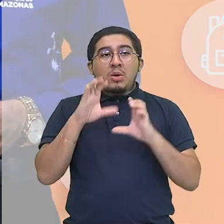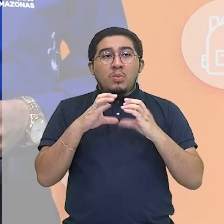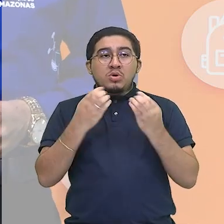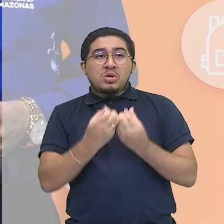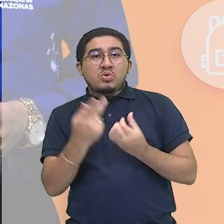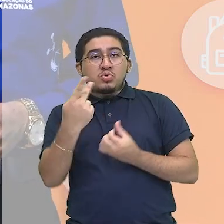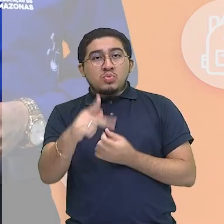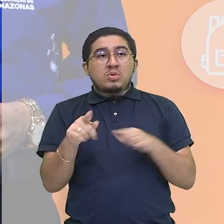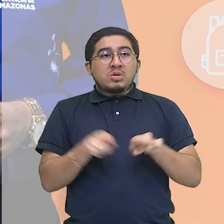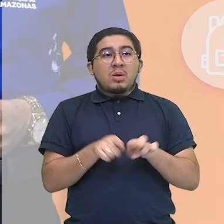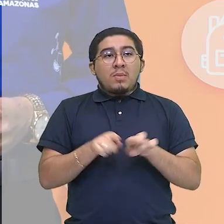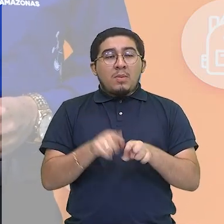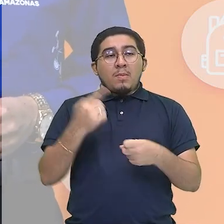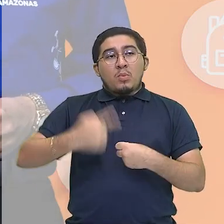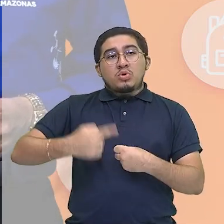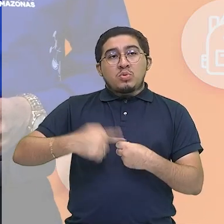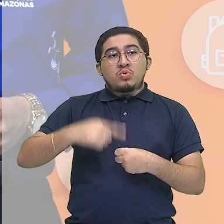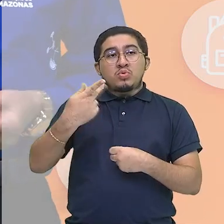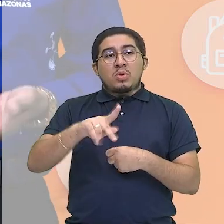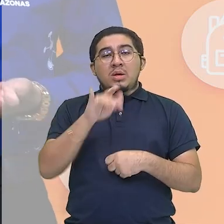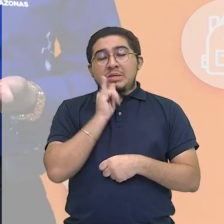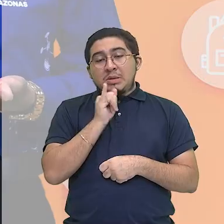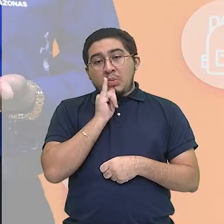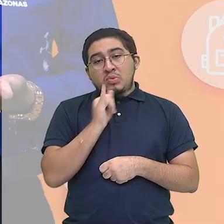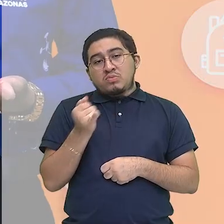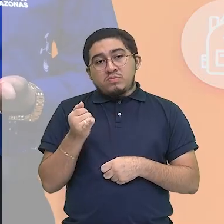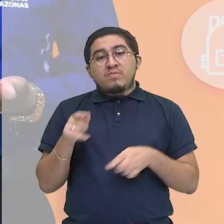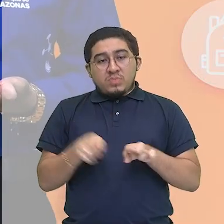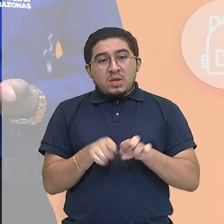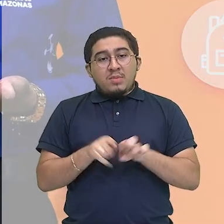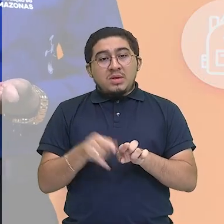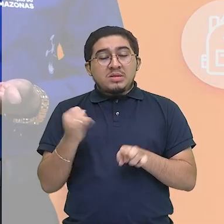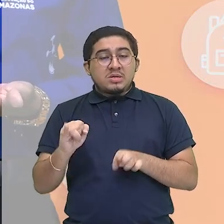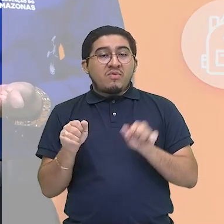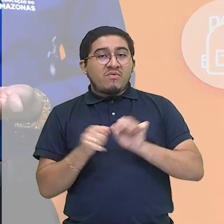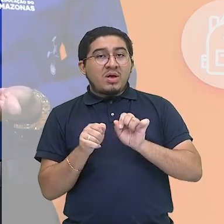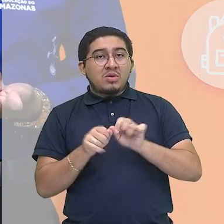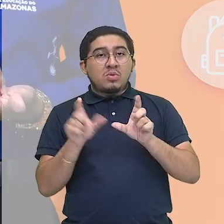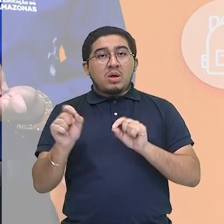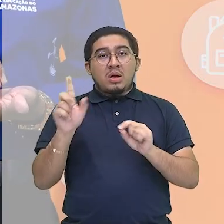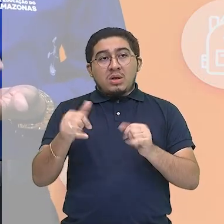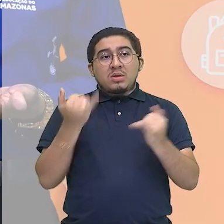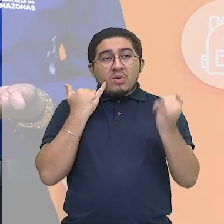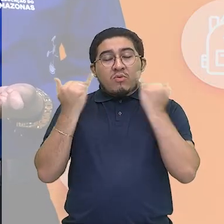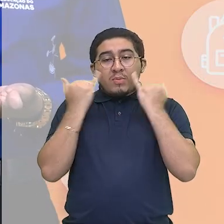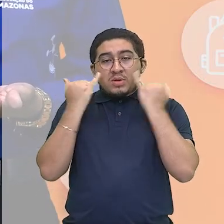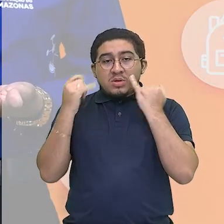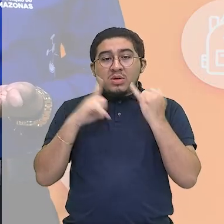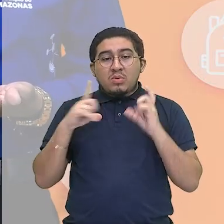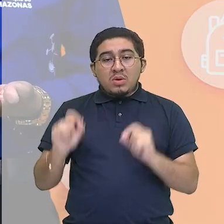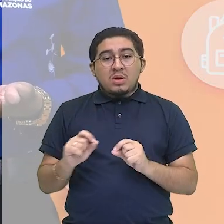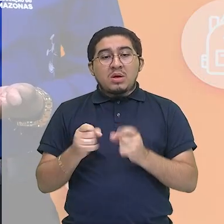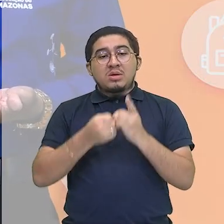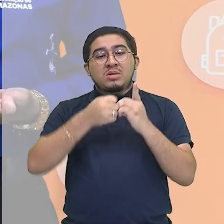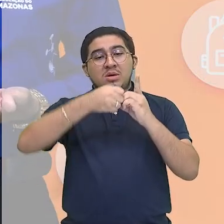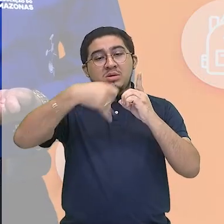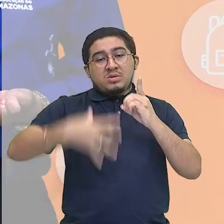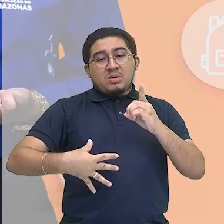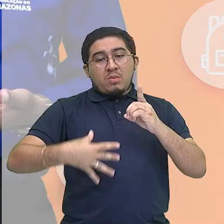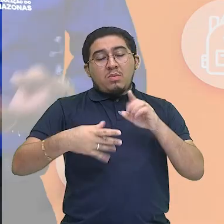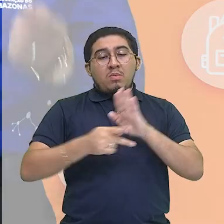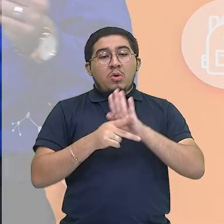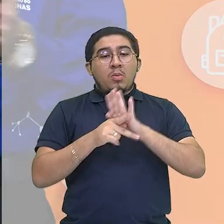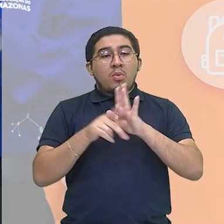comunidade ou do seu município, por exemplo. E quando ela fizer esse dado, fizer a descrição